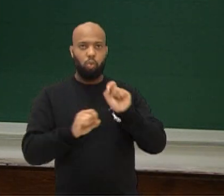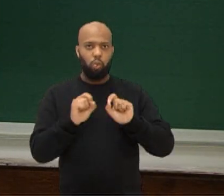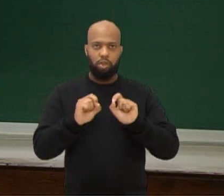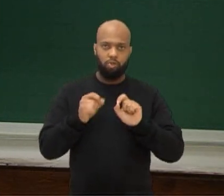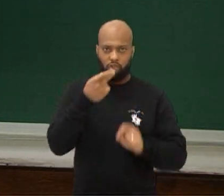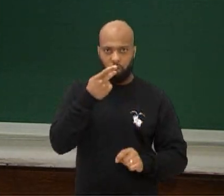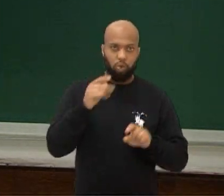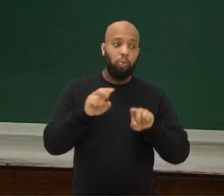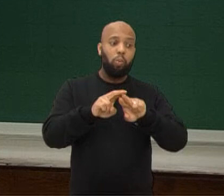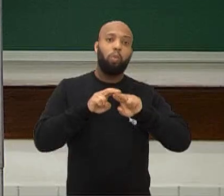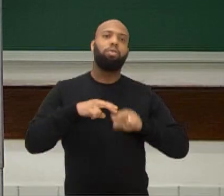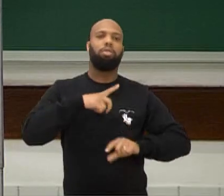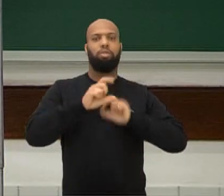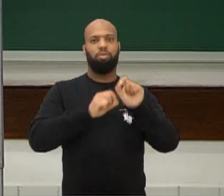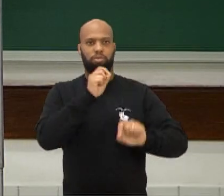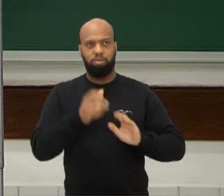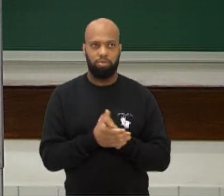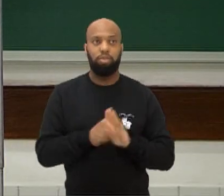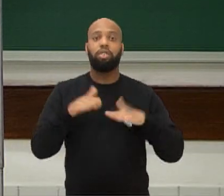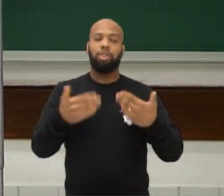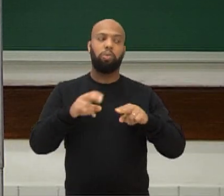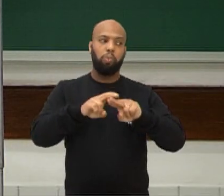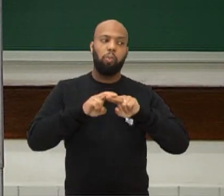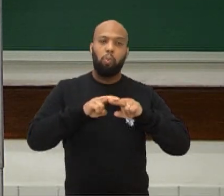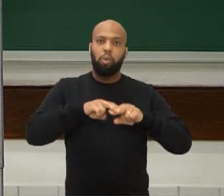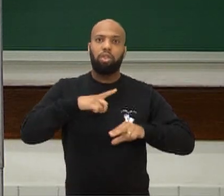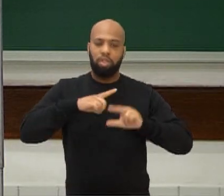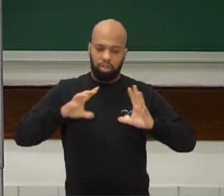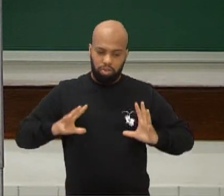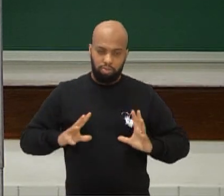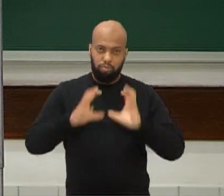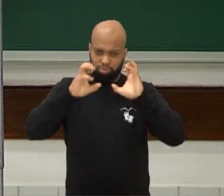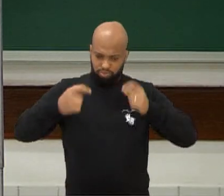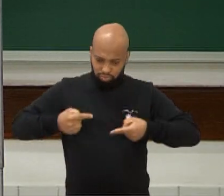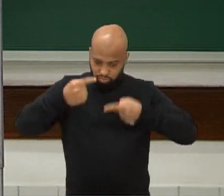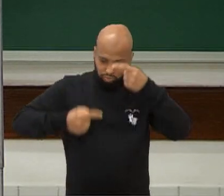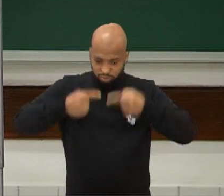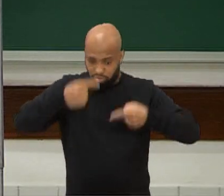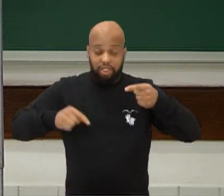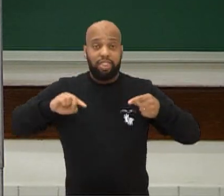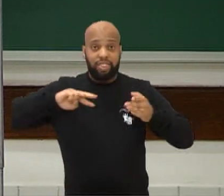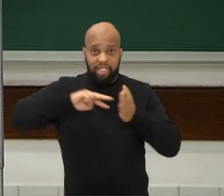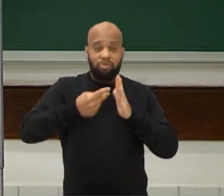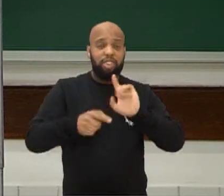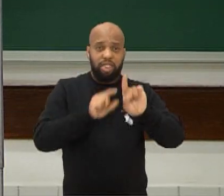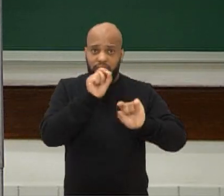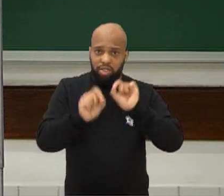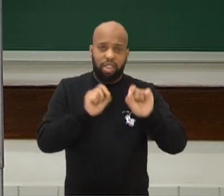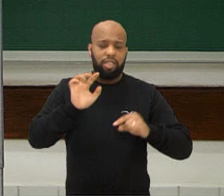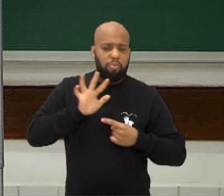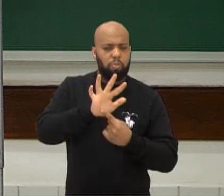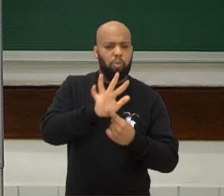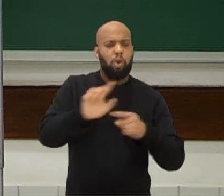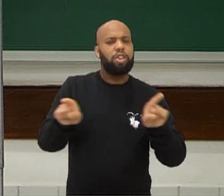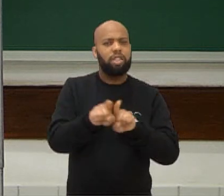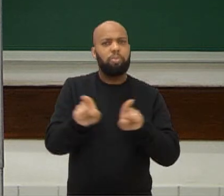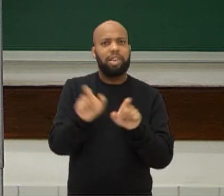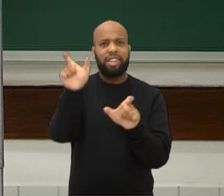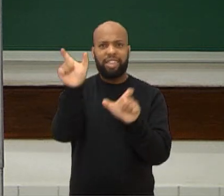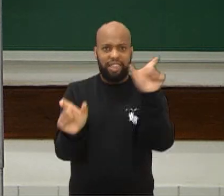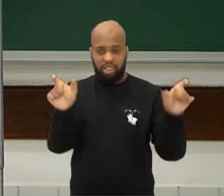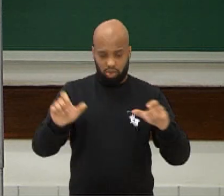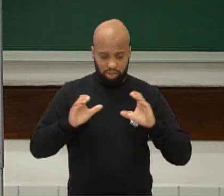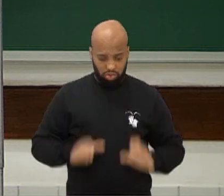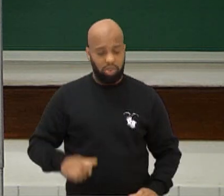dito. Por isso, o conflito, ele é sinônimo também, ele indica para nós que esses cidadãos